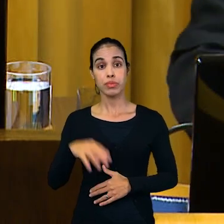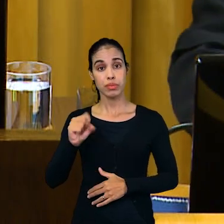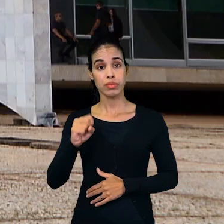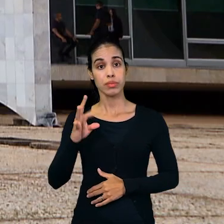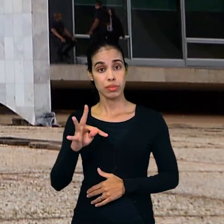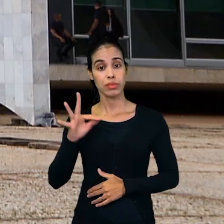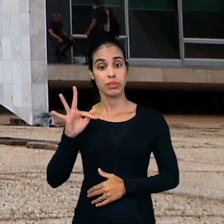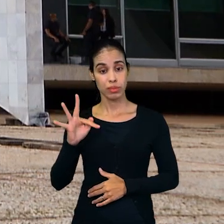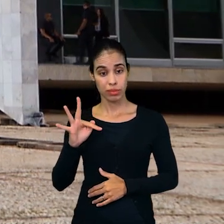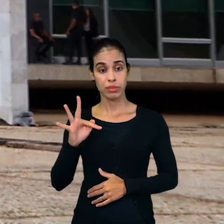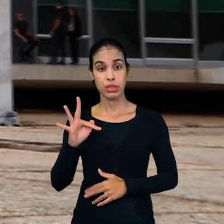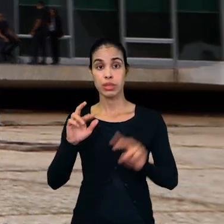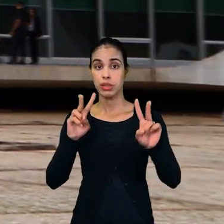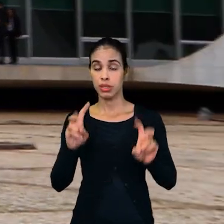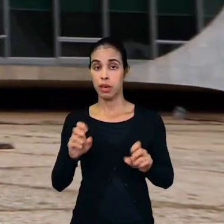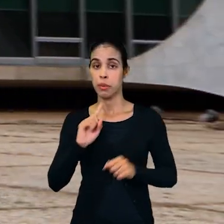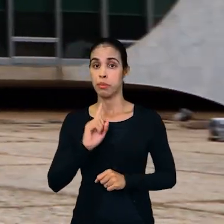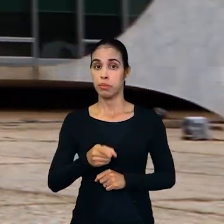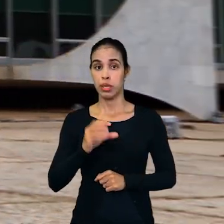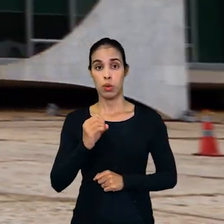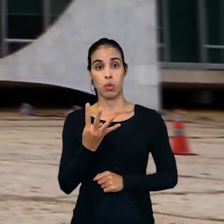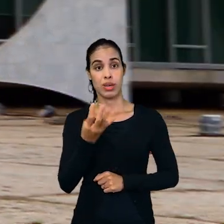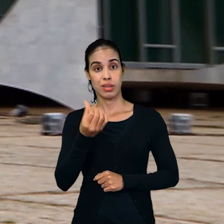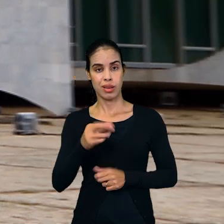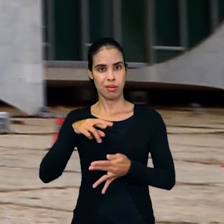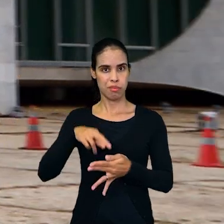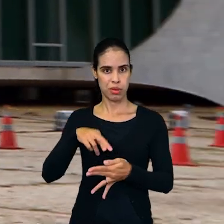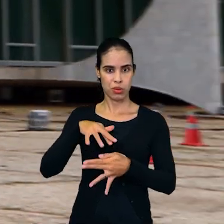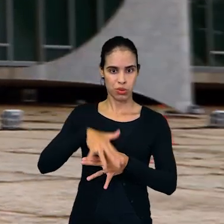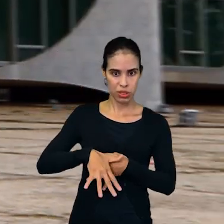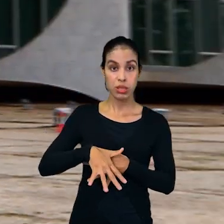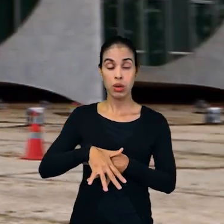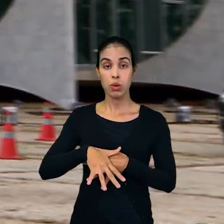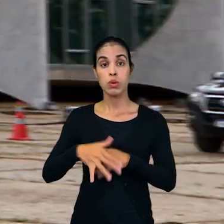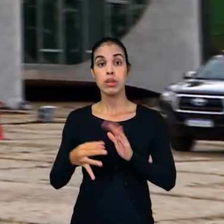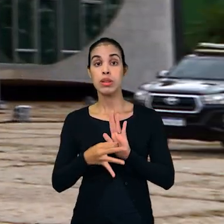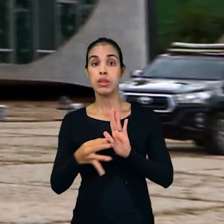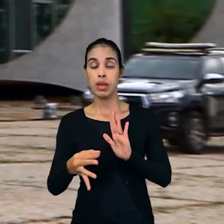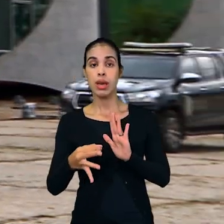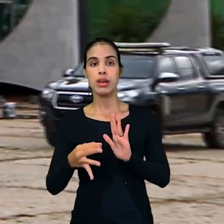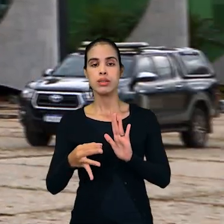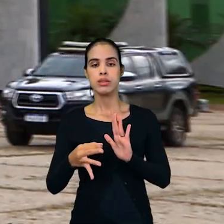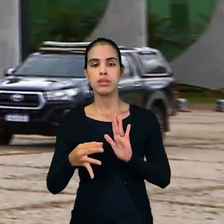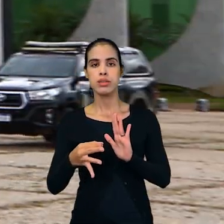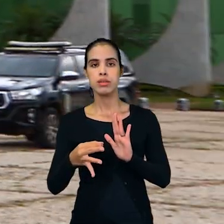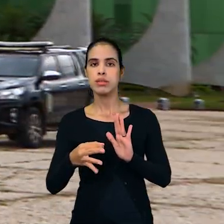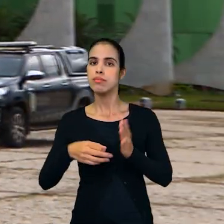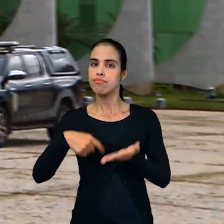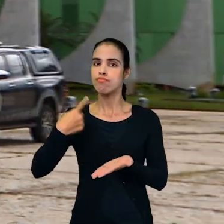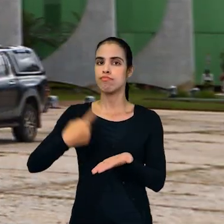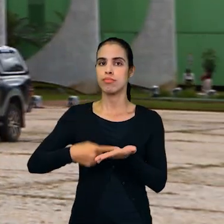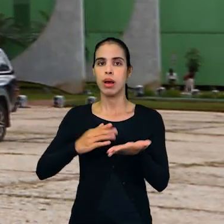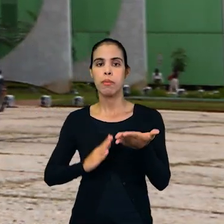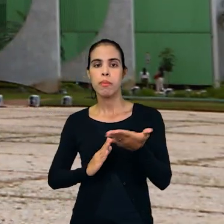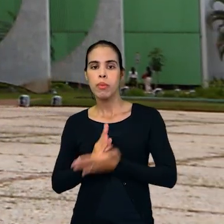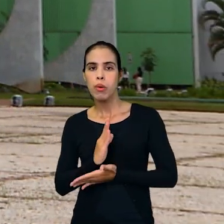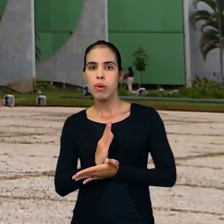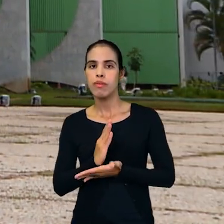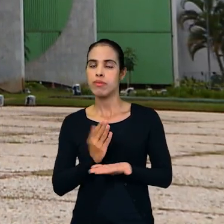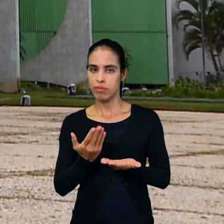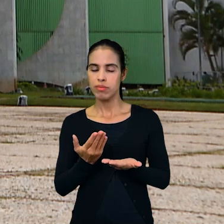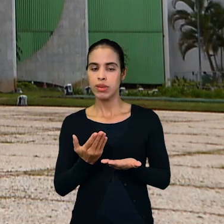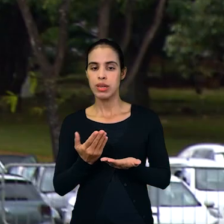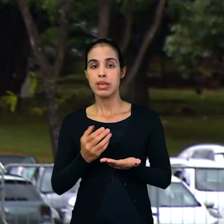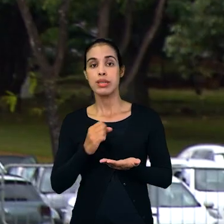ministro lembrou que o Supremo Tribunal Federal, no tema 1046 de repercussão geral, fixou tese que valida acordos e